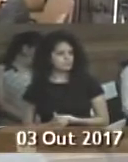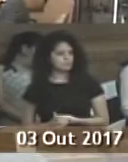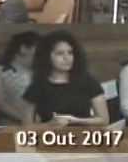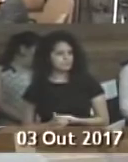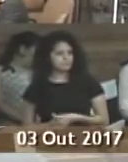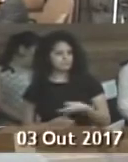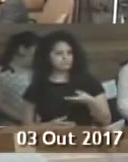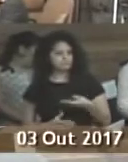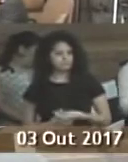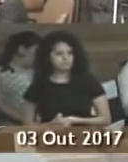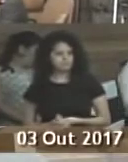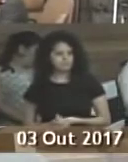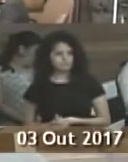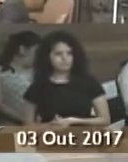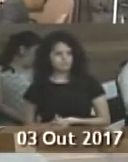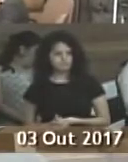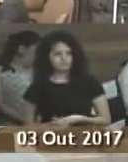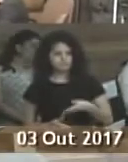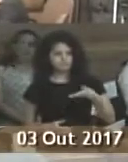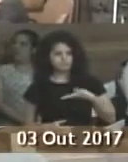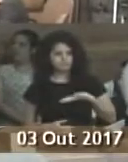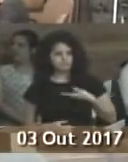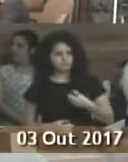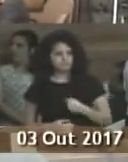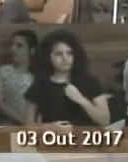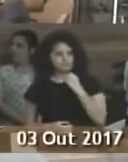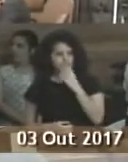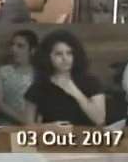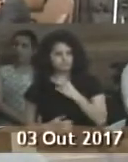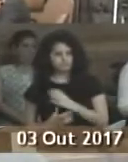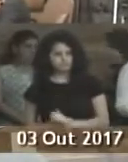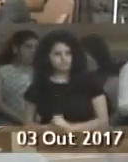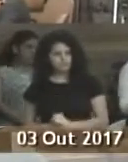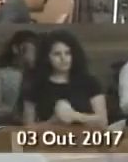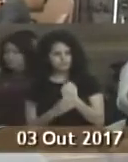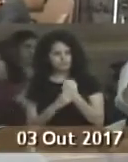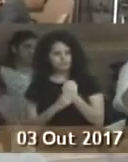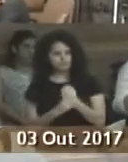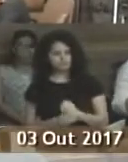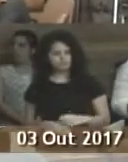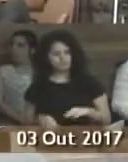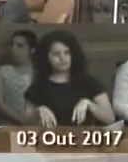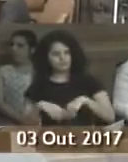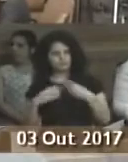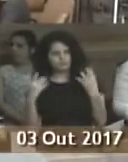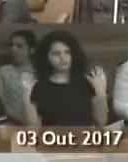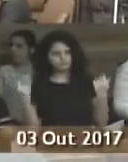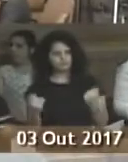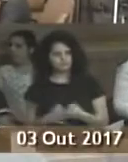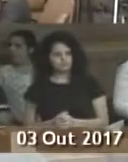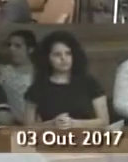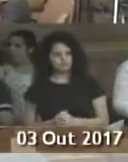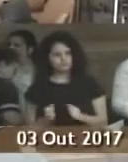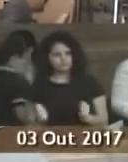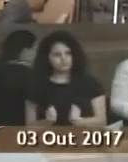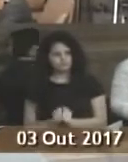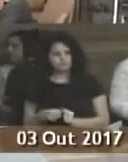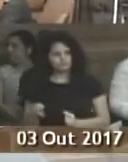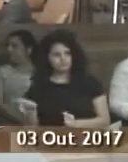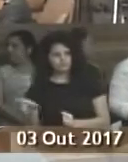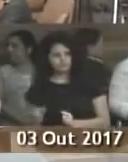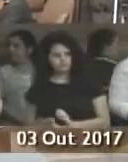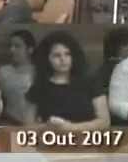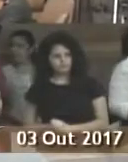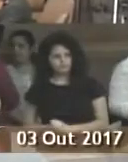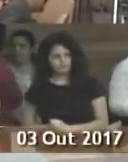Então, mas aí, isso aí vocês têm que... Metalúrgico aí também de, né, guerreiro lá na Brechó. Vamos estar junto lá, tá bom? Você e a nossa equipe. Valeu.